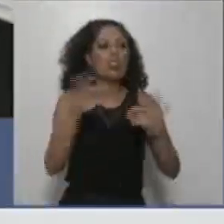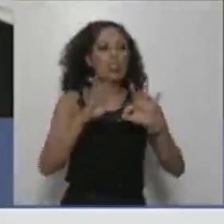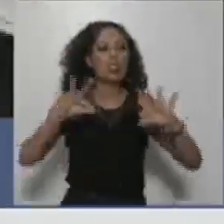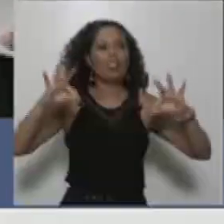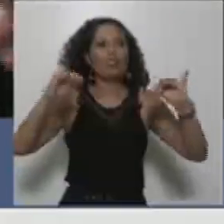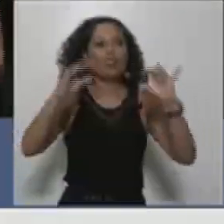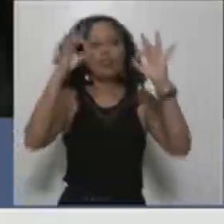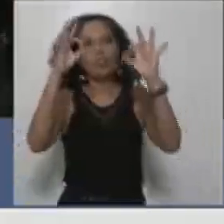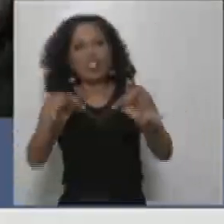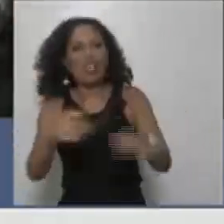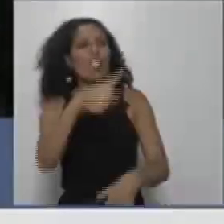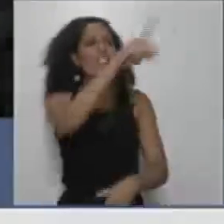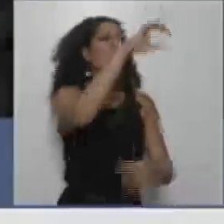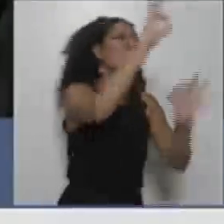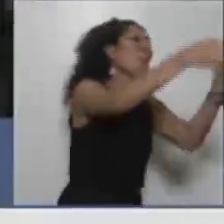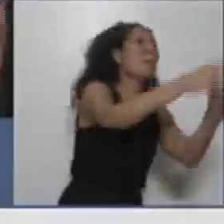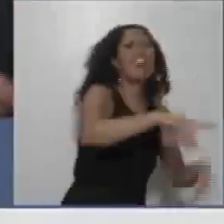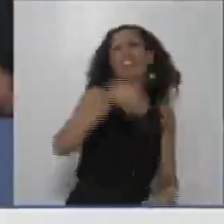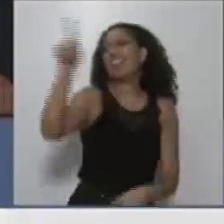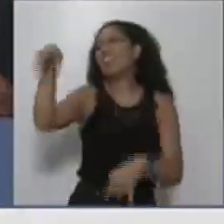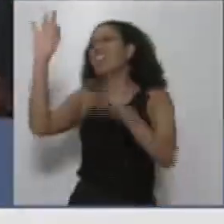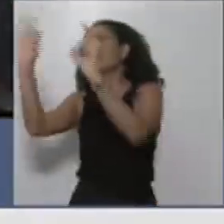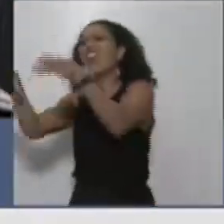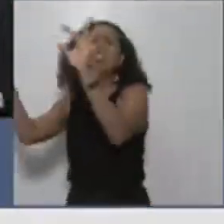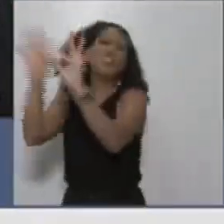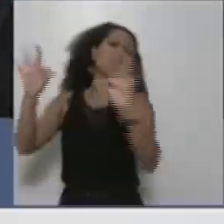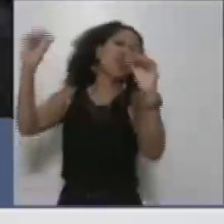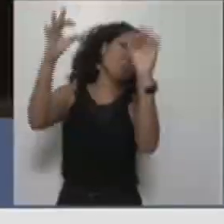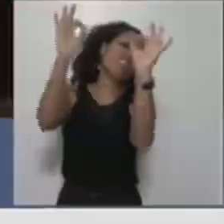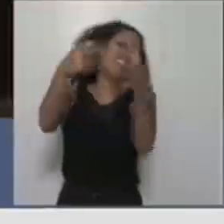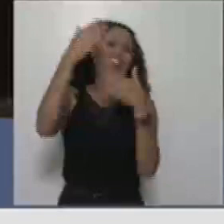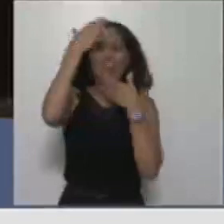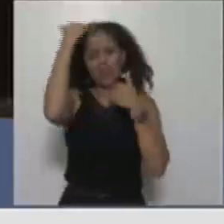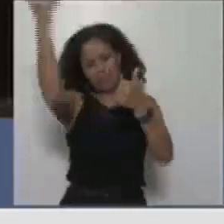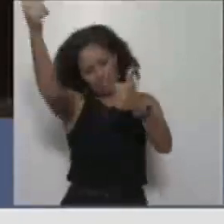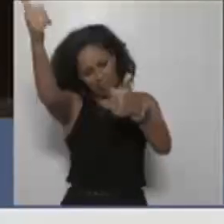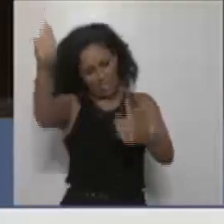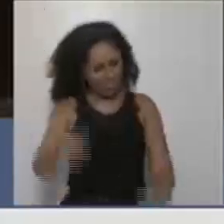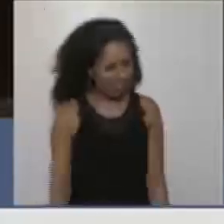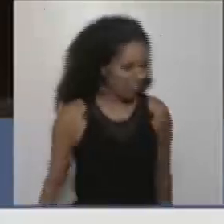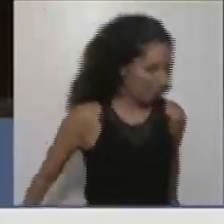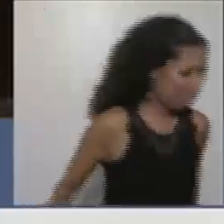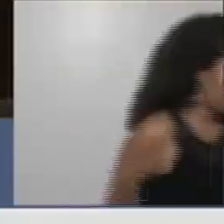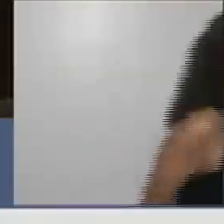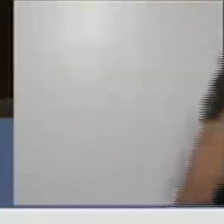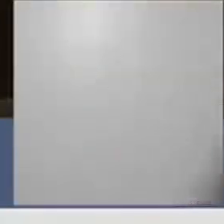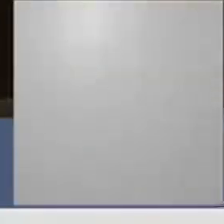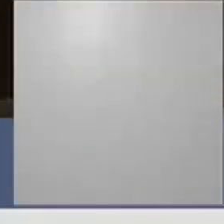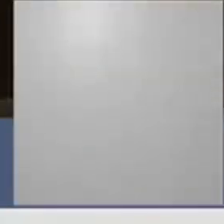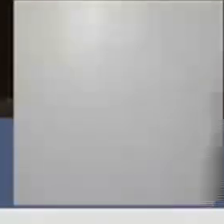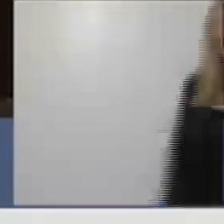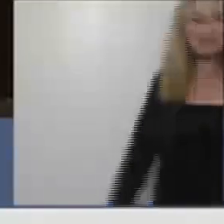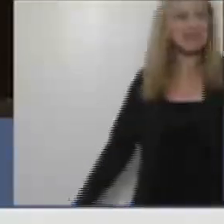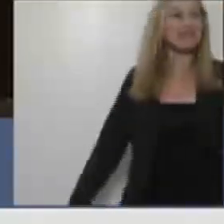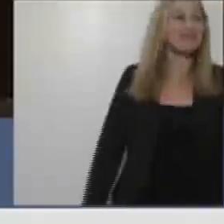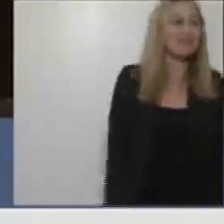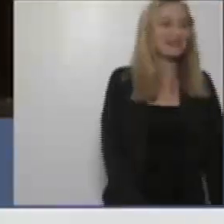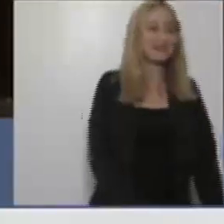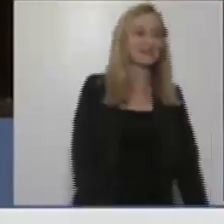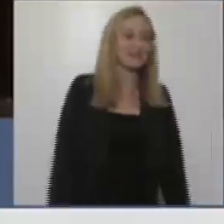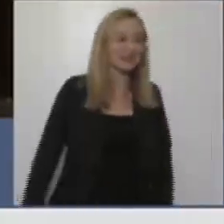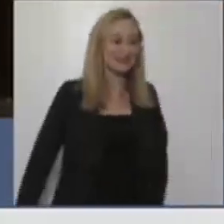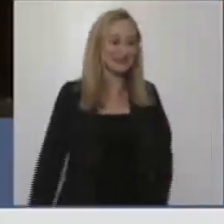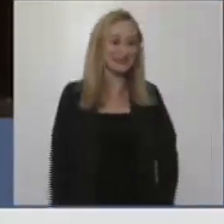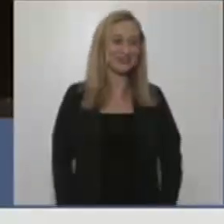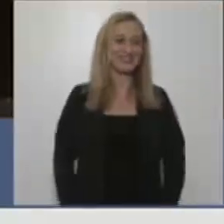mundo certo. Ela tá certa e o deputado Alexandre também tá certo. Obrigado, presidente. Para concluir, por favor, Dani. Tudo bem, para concluir, mas dá um